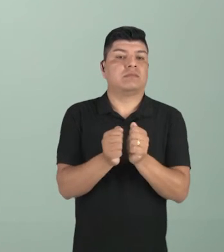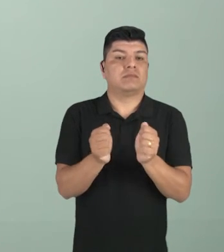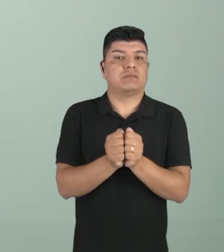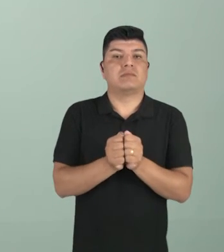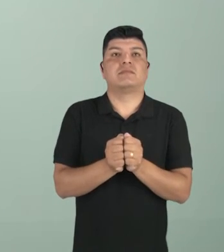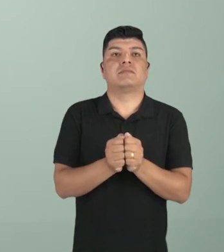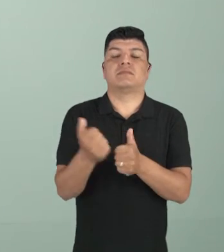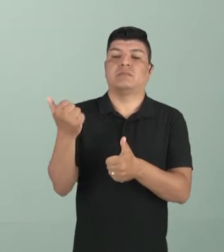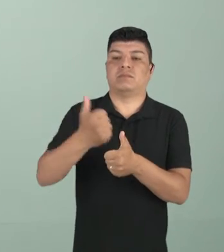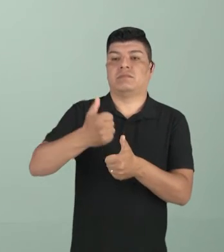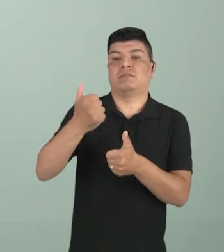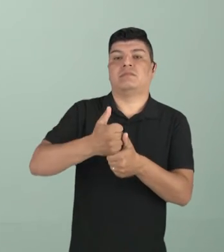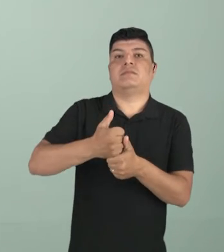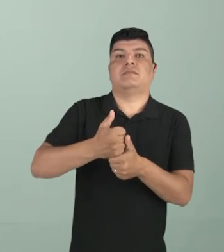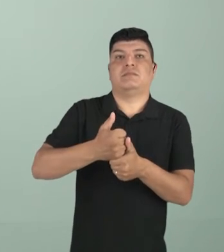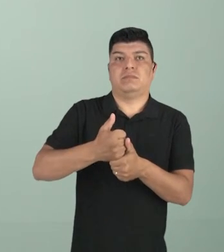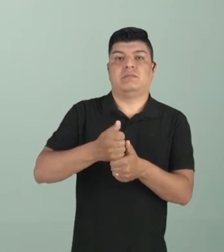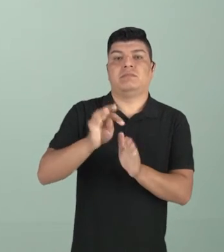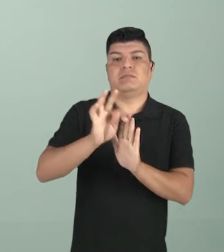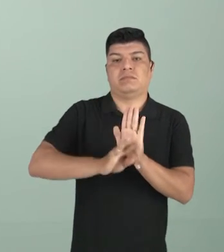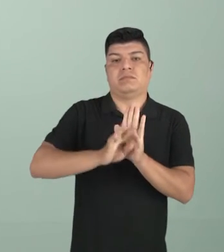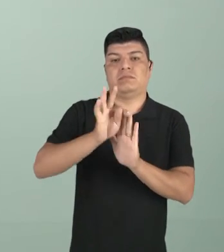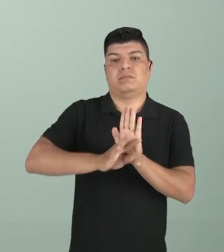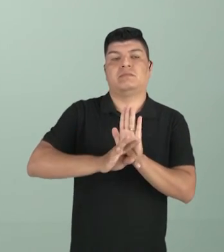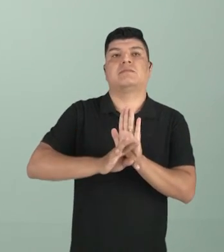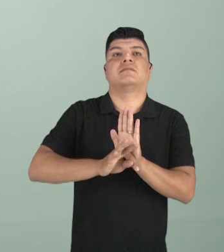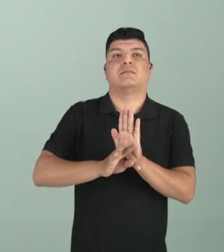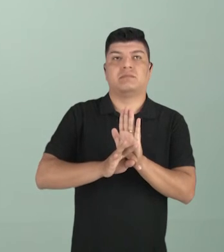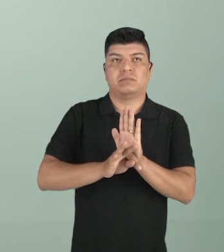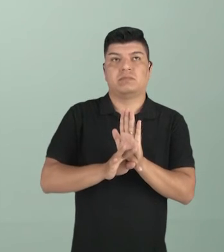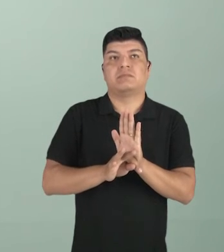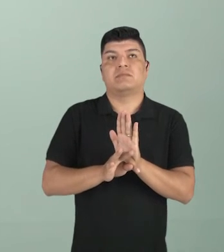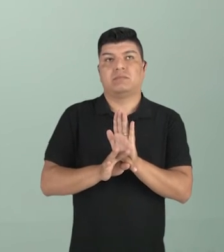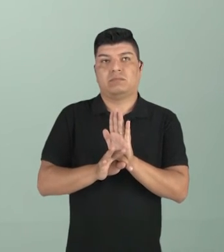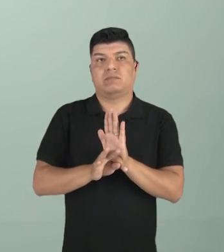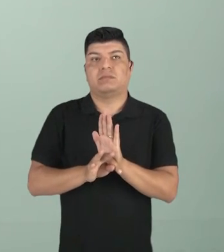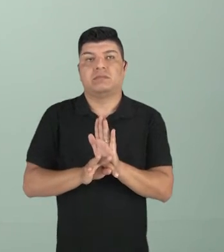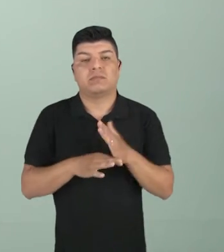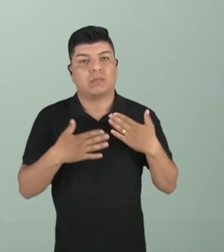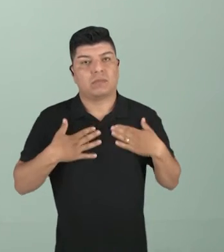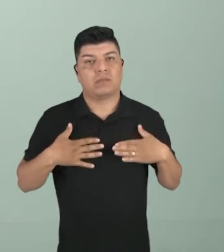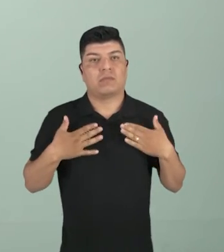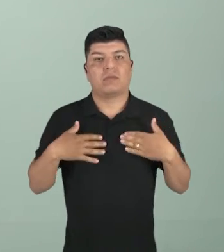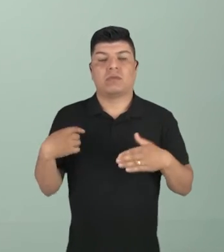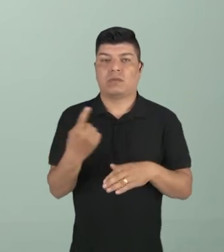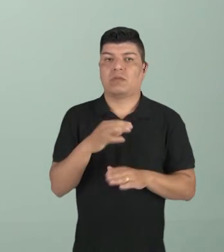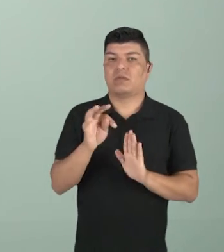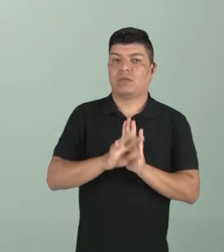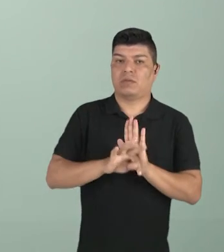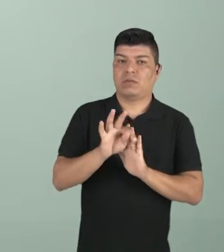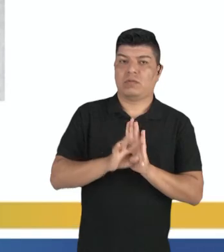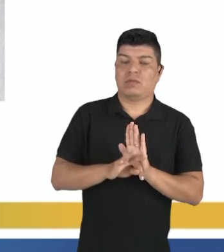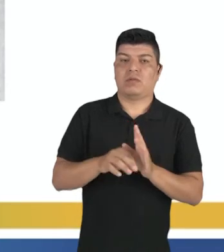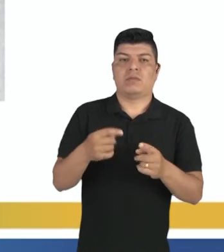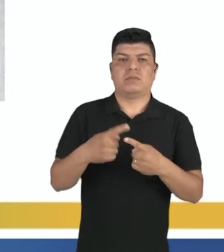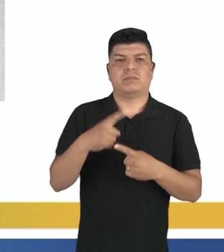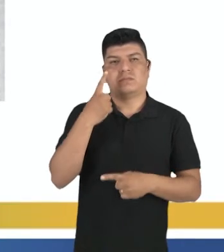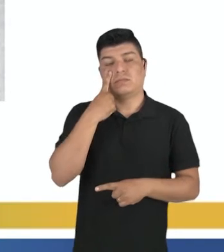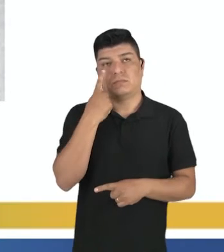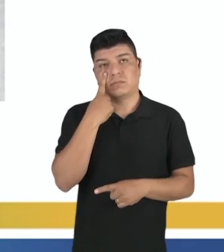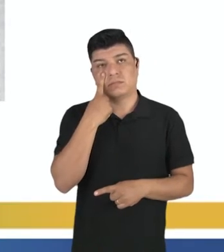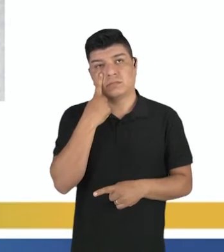essa substituição dentro do nosso texto. Ele vai dar uma suavidade no nosso texto, porque prestem